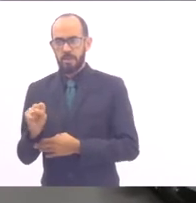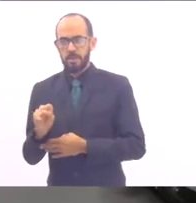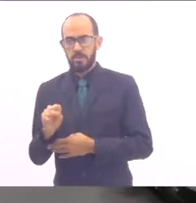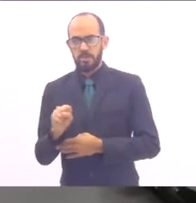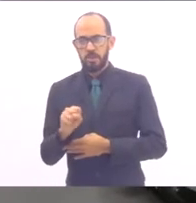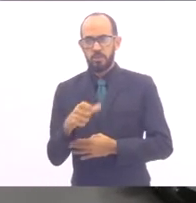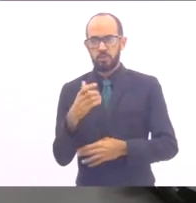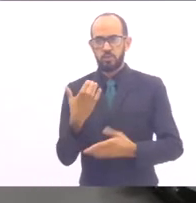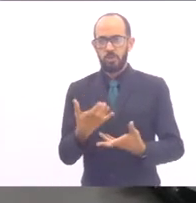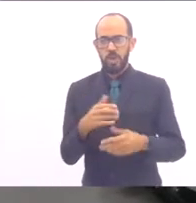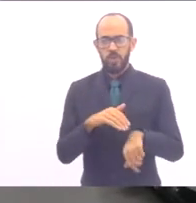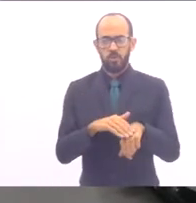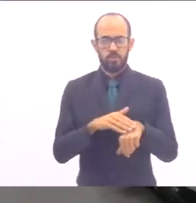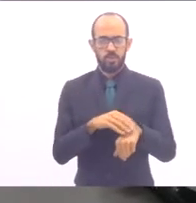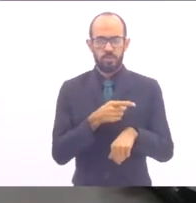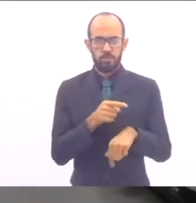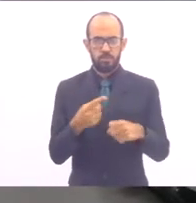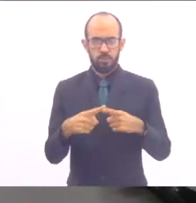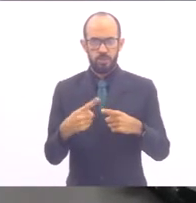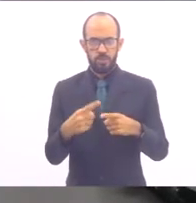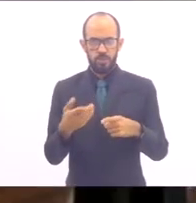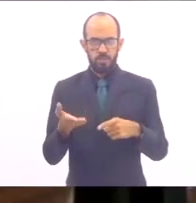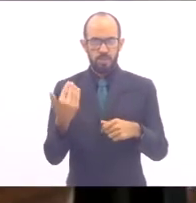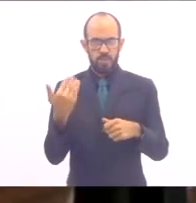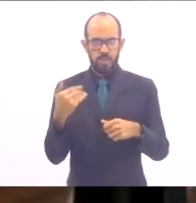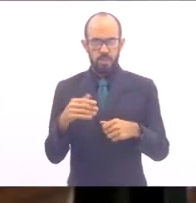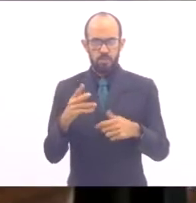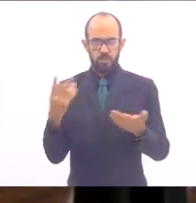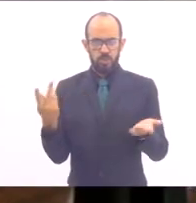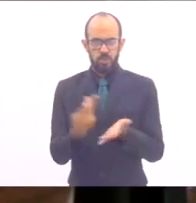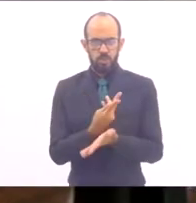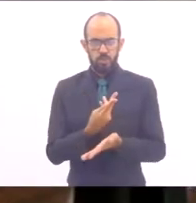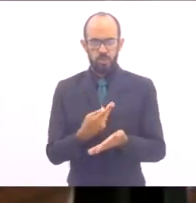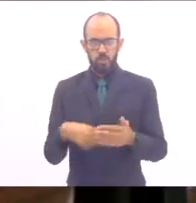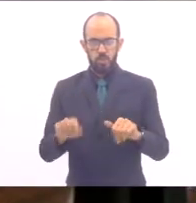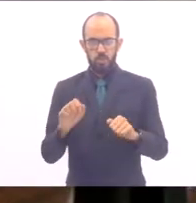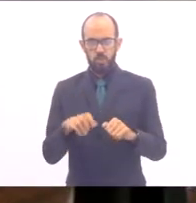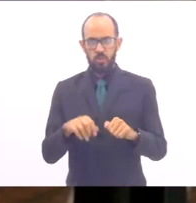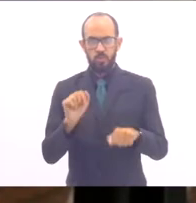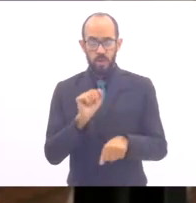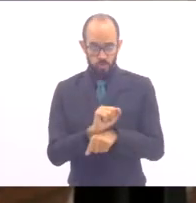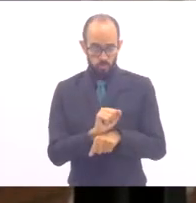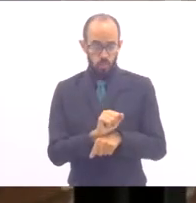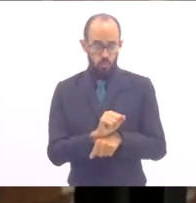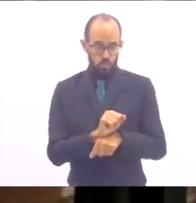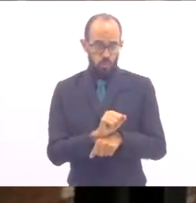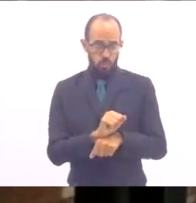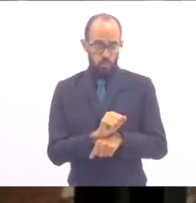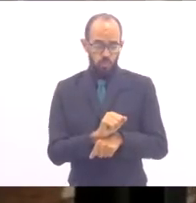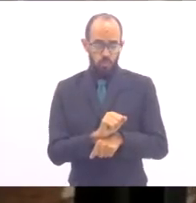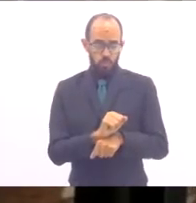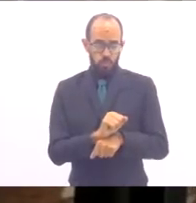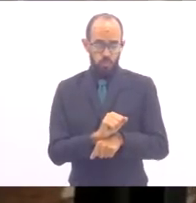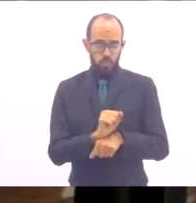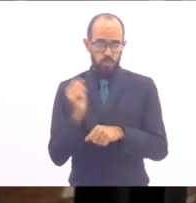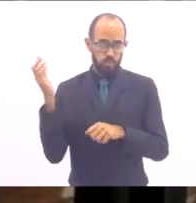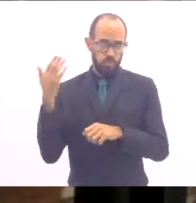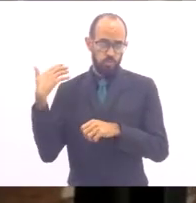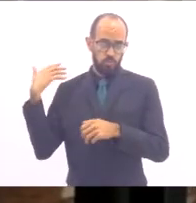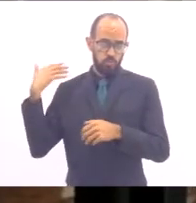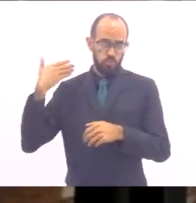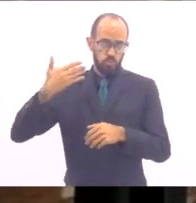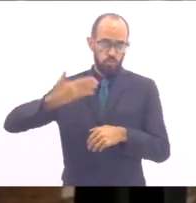andou conversando e depois que teve esse incidente, que as ecobarreiras ficaram paradas, nos últimos anos houve uma tendência